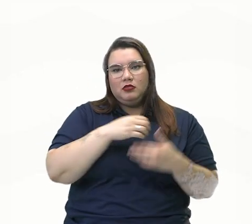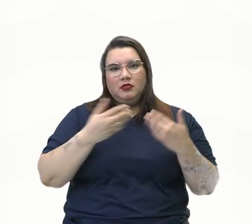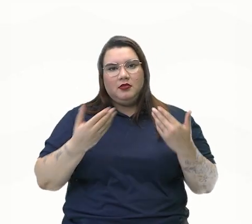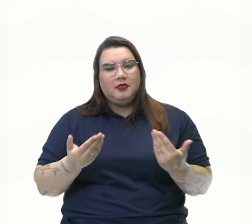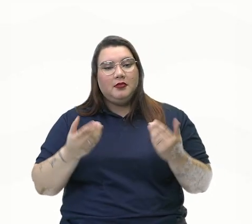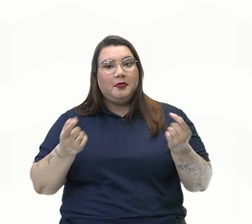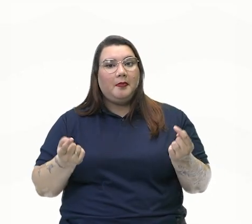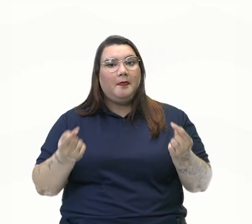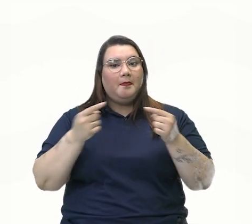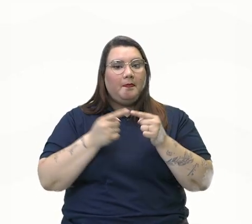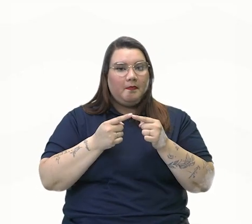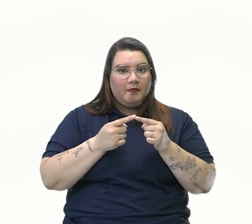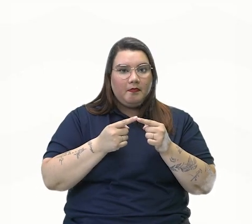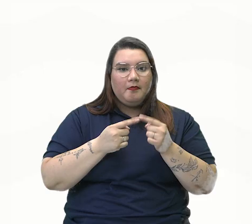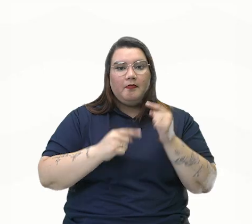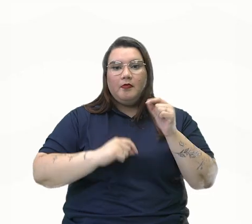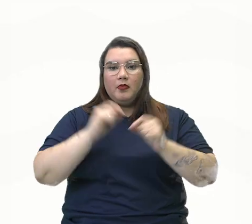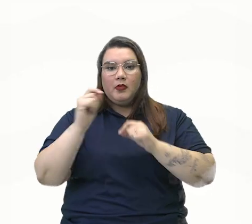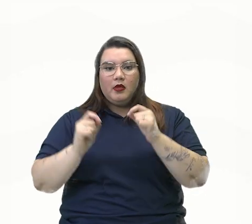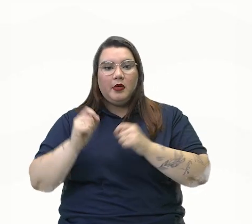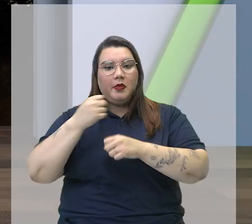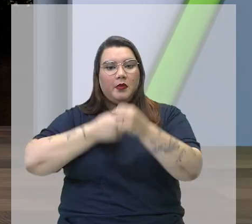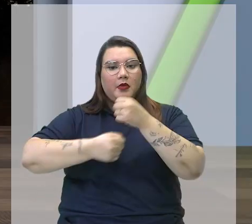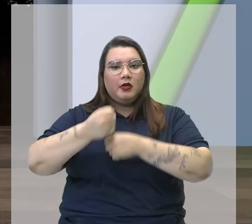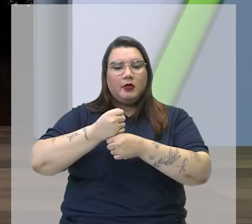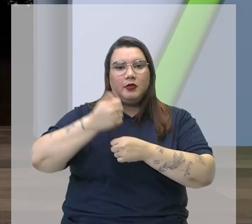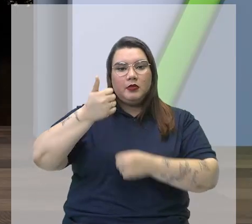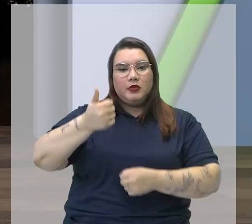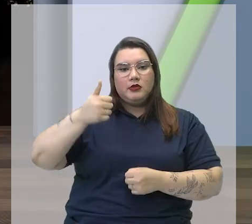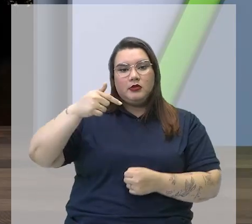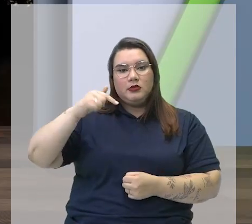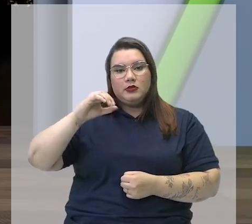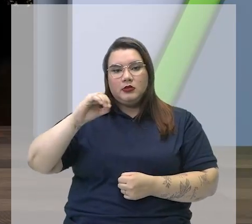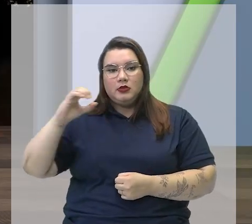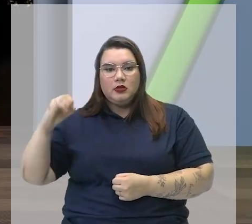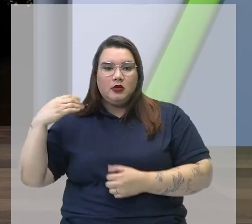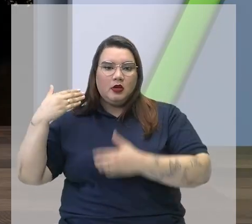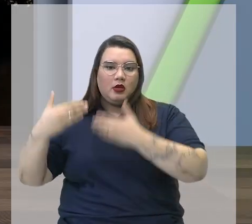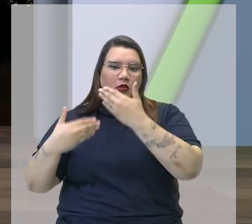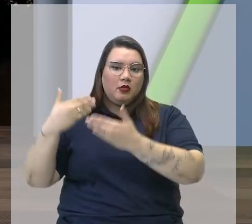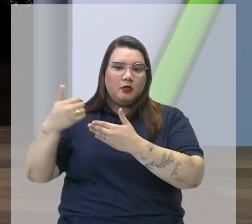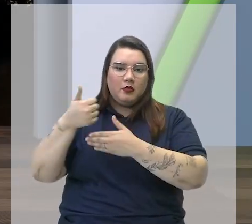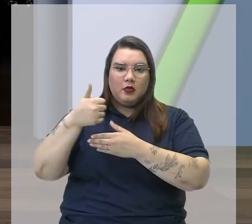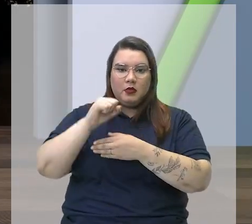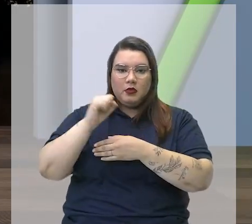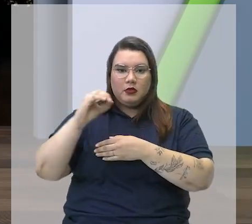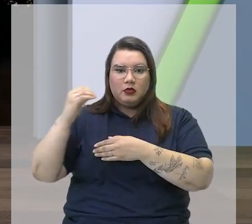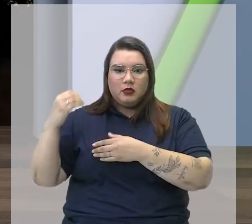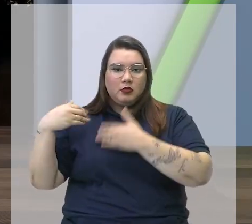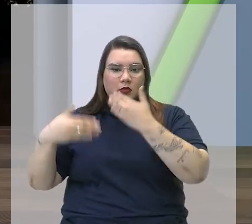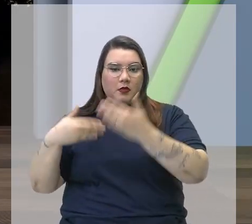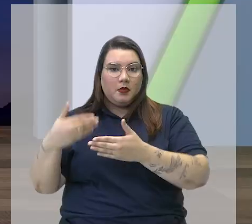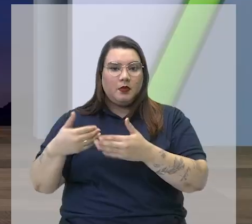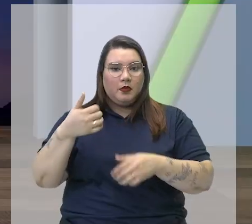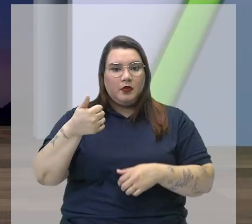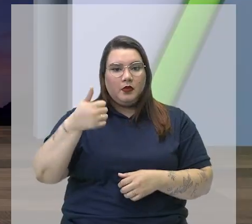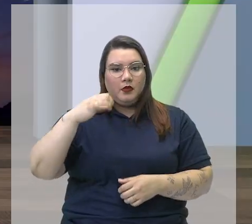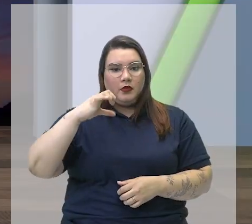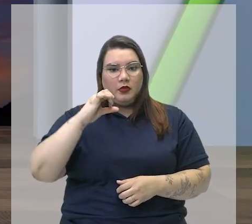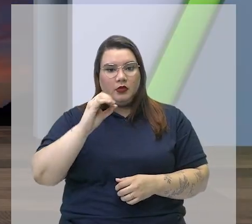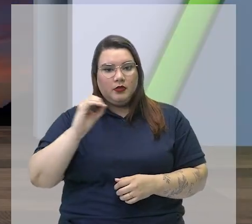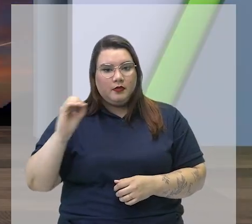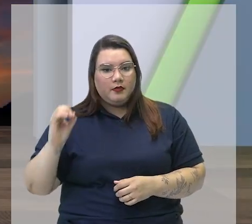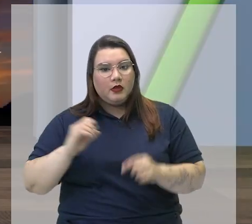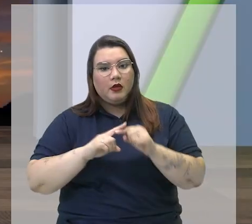olhos. Você percebe aí que se passaram desde 1700, aí passou para 1800, chegamos em